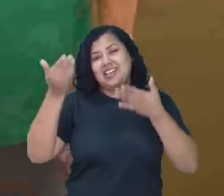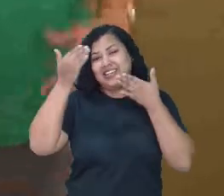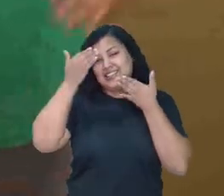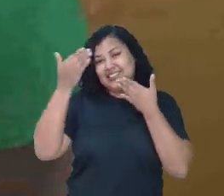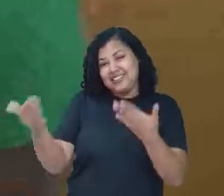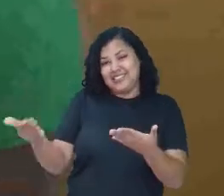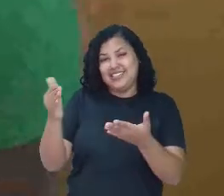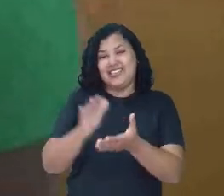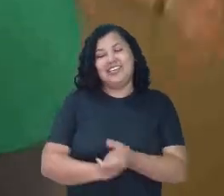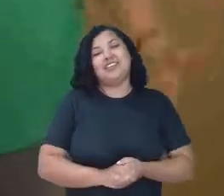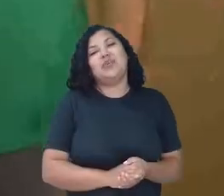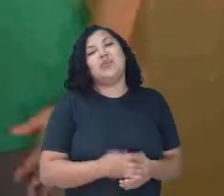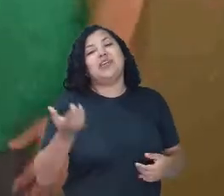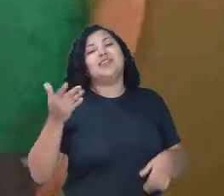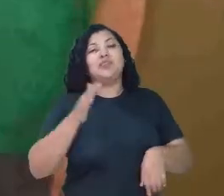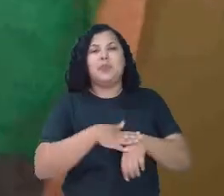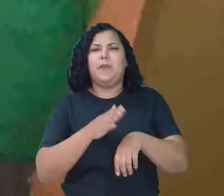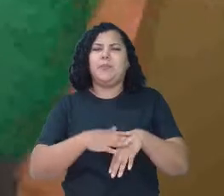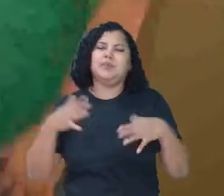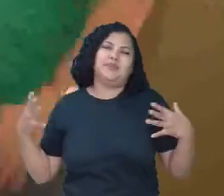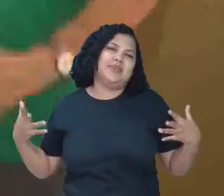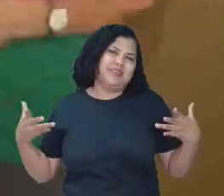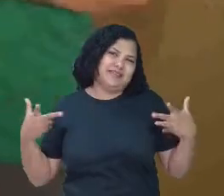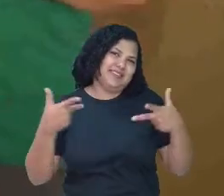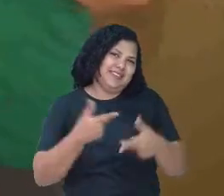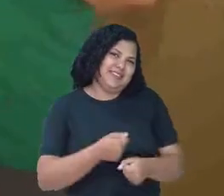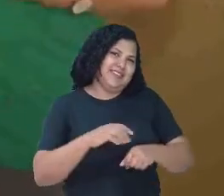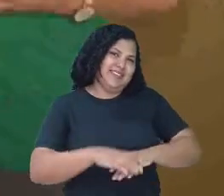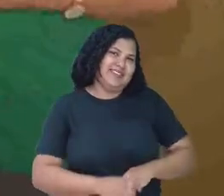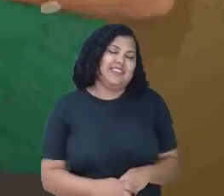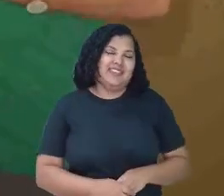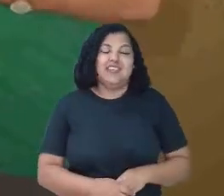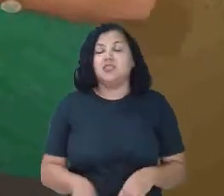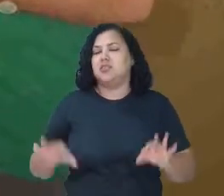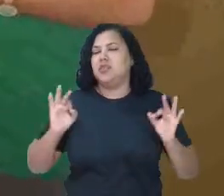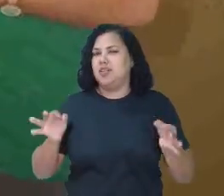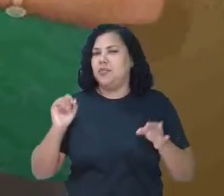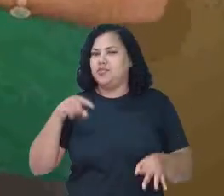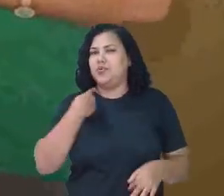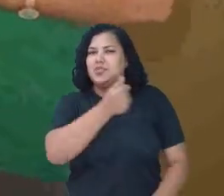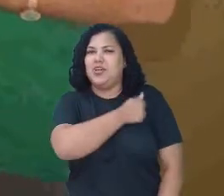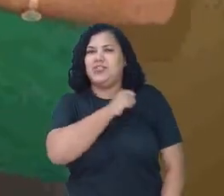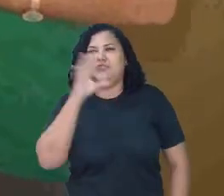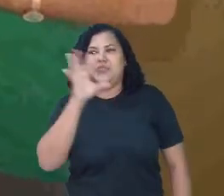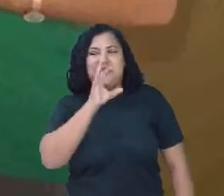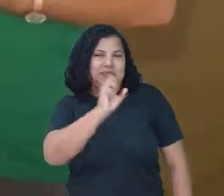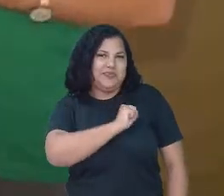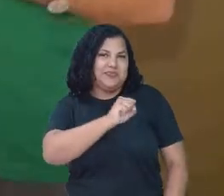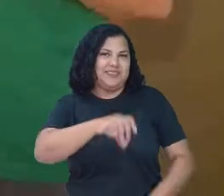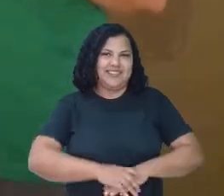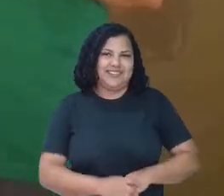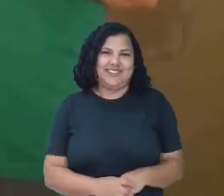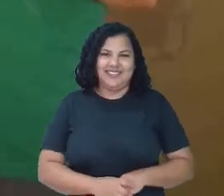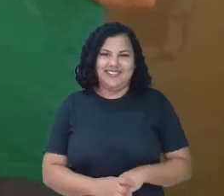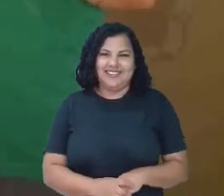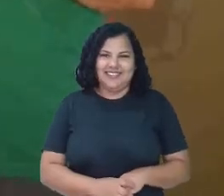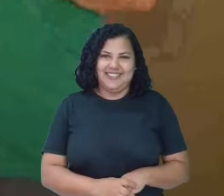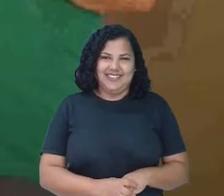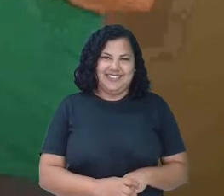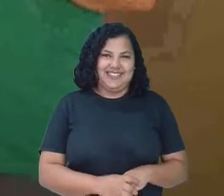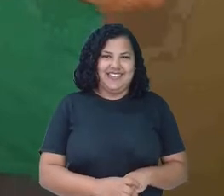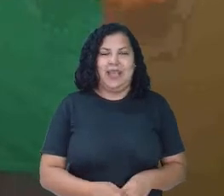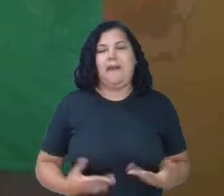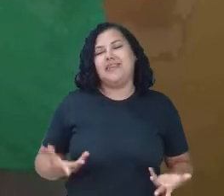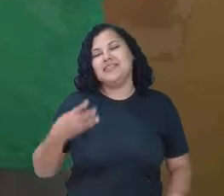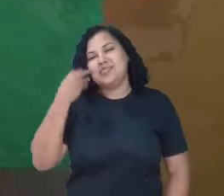por esse momento tão maravilhoso. E certamente os nossos alunos vão amar, né? Vivenciar